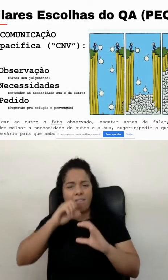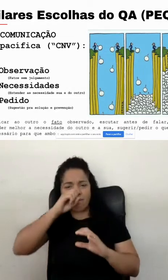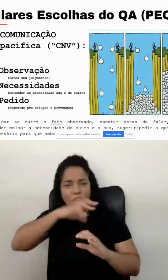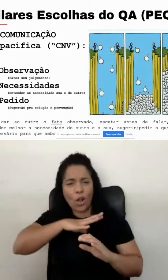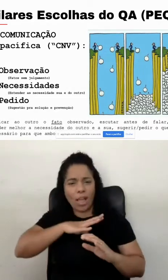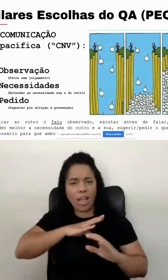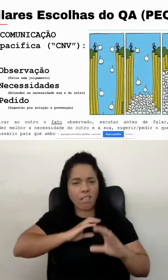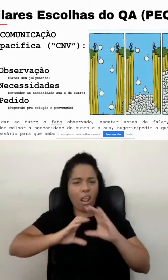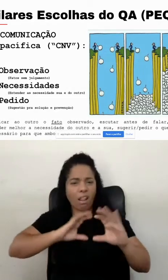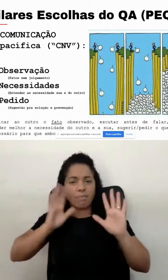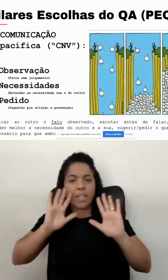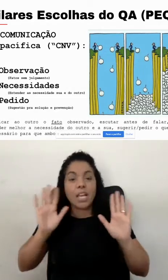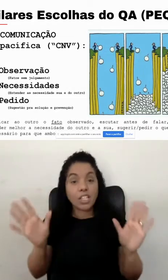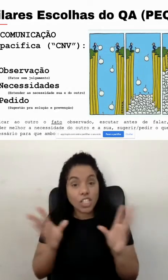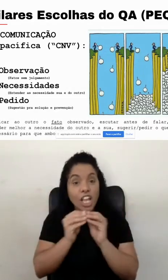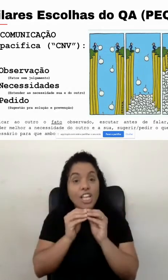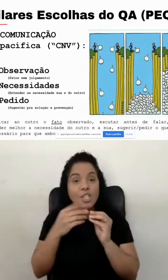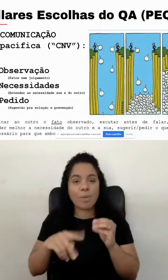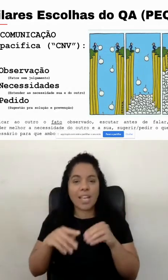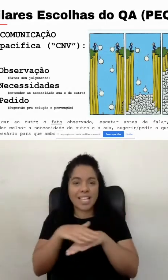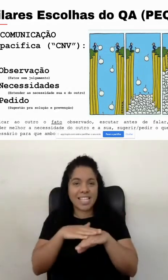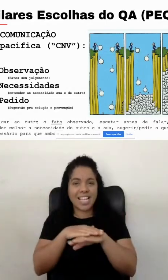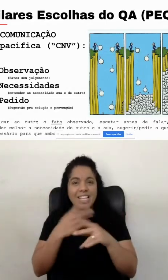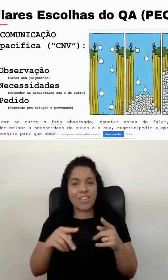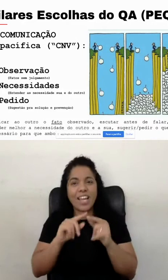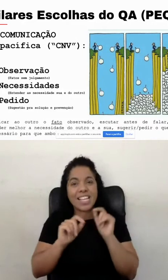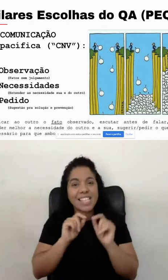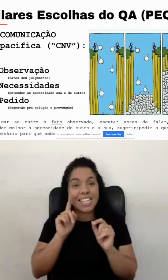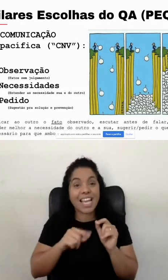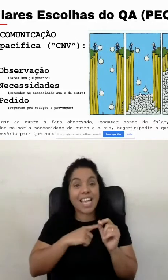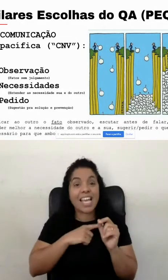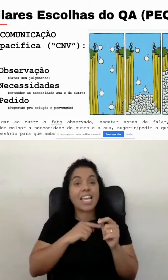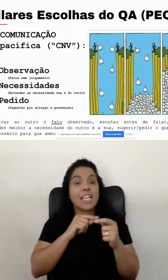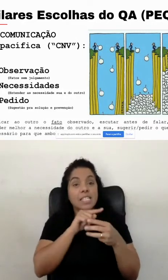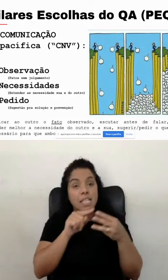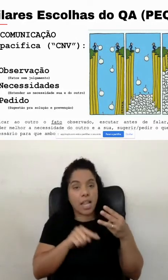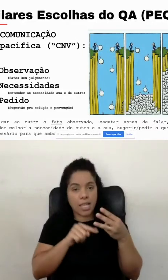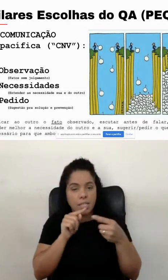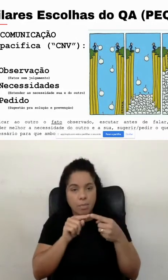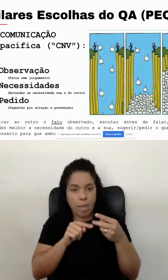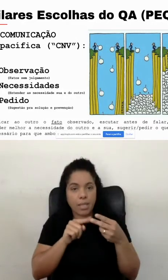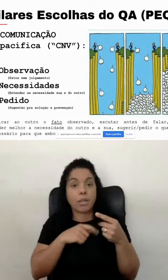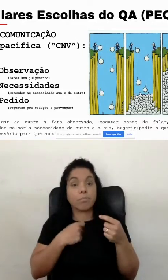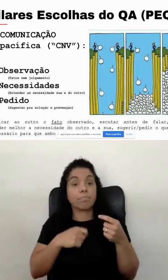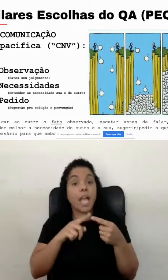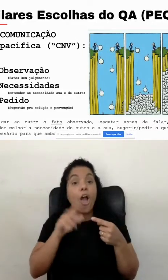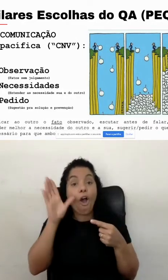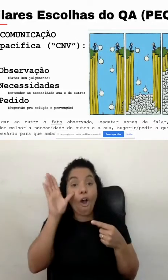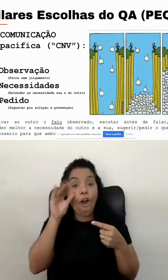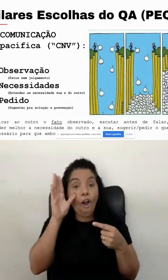resumi isso, que o nosso papo, que é breve, em três aspectos, né? A observação,